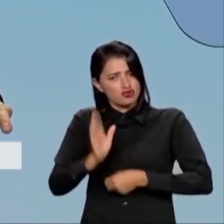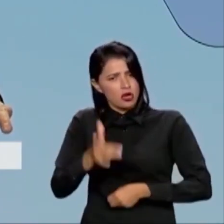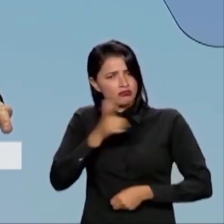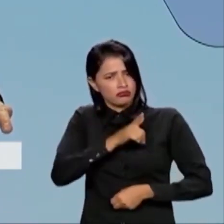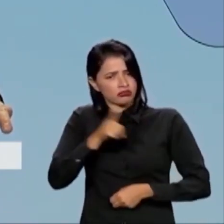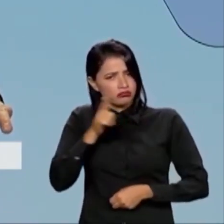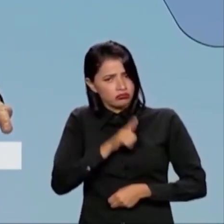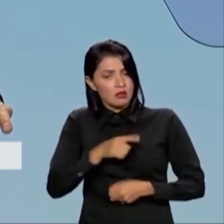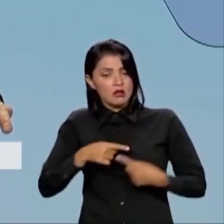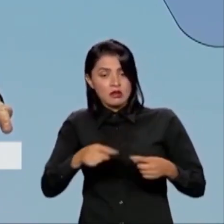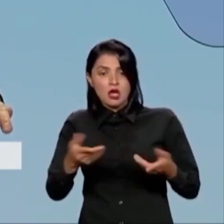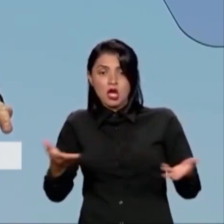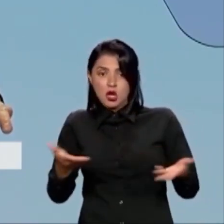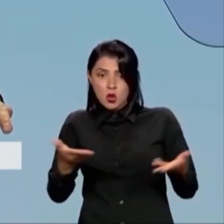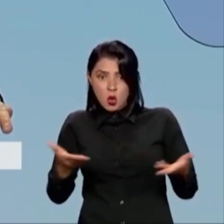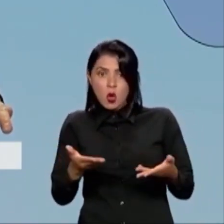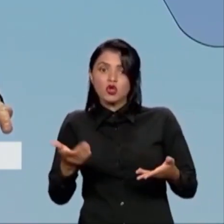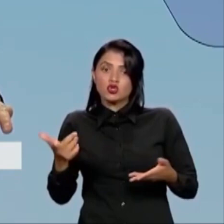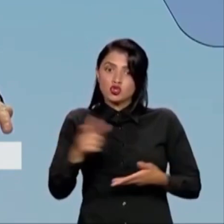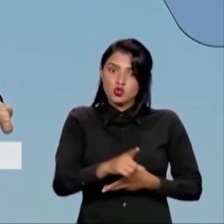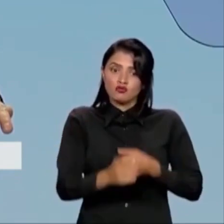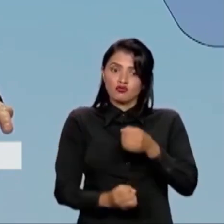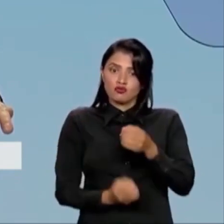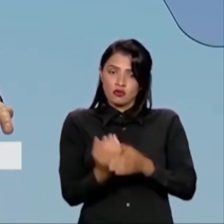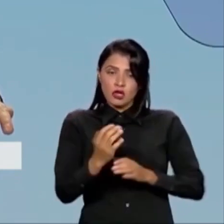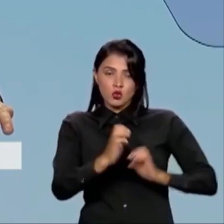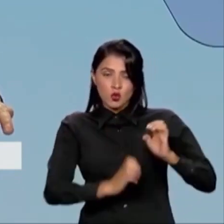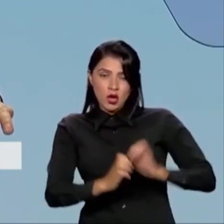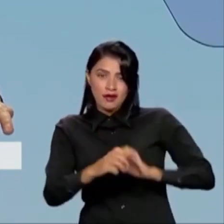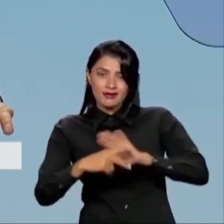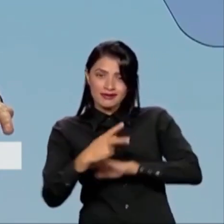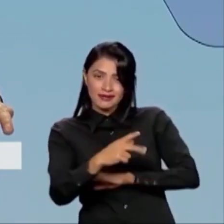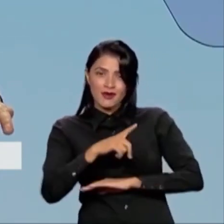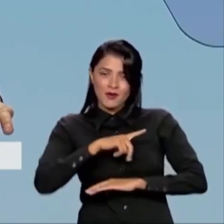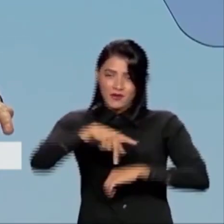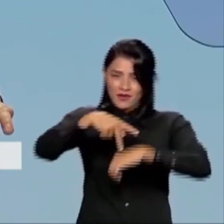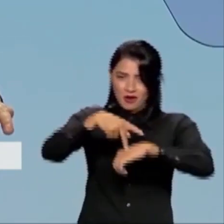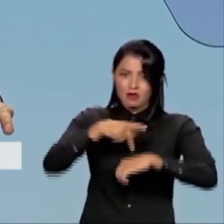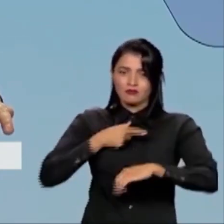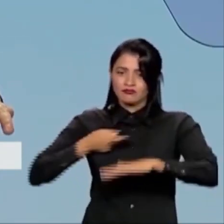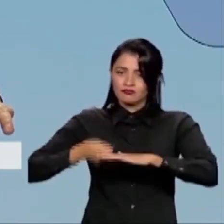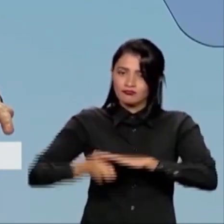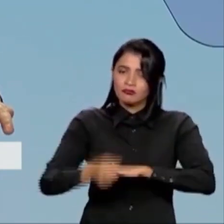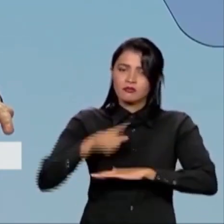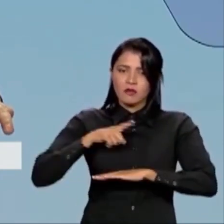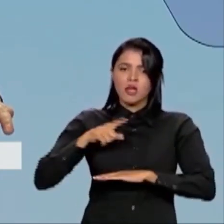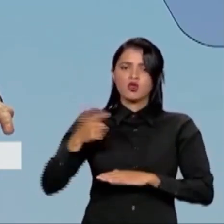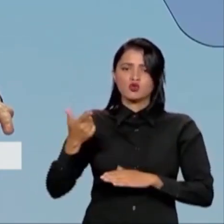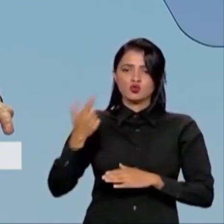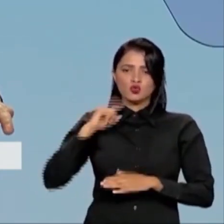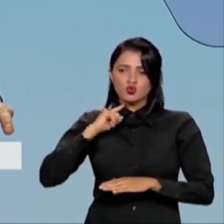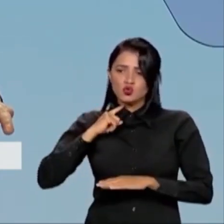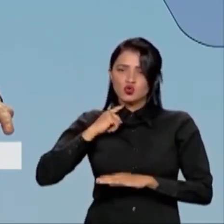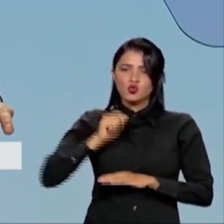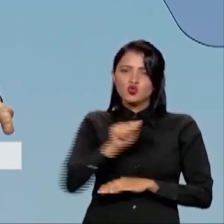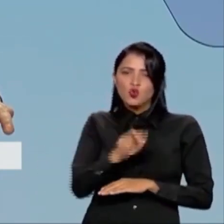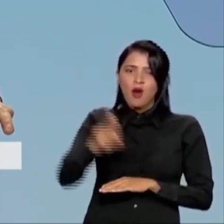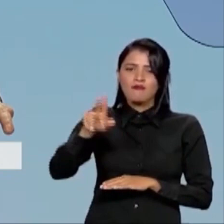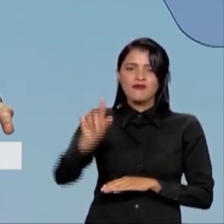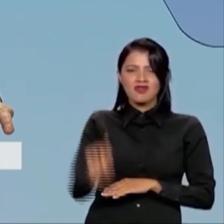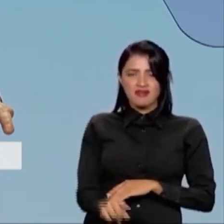Estamos lançando as bases para a reindustrialização do país, com empreendimentos menos poluentes, com maior